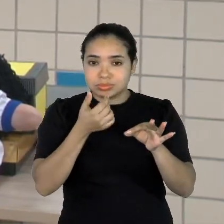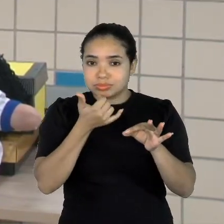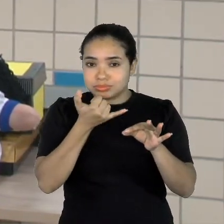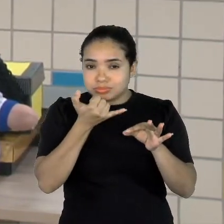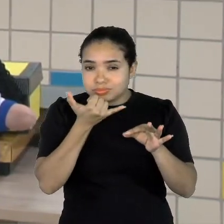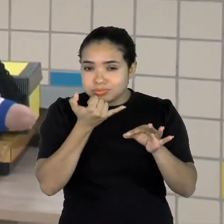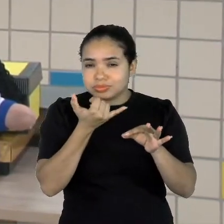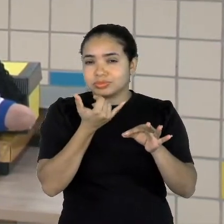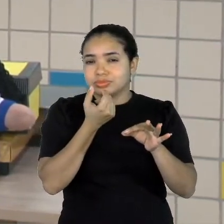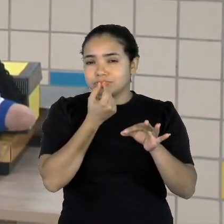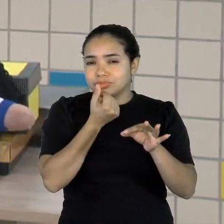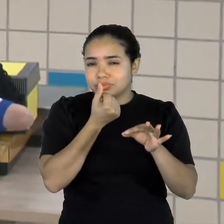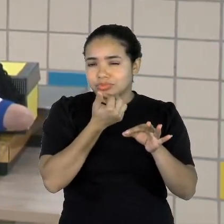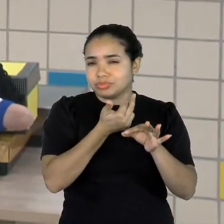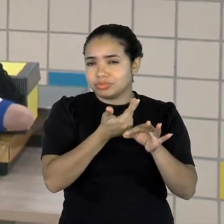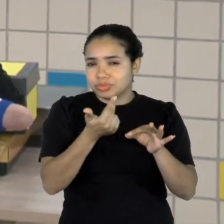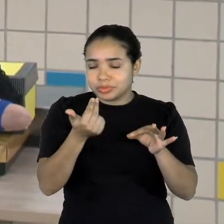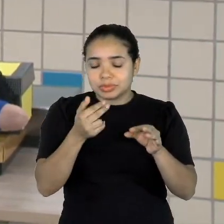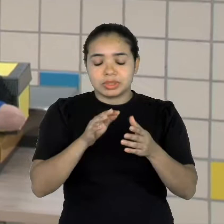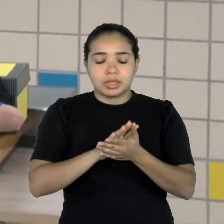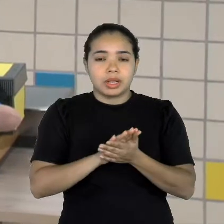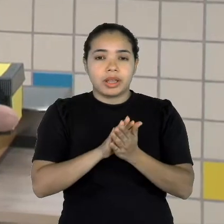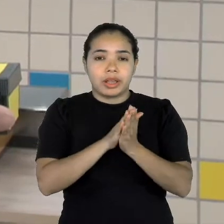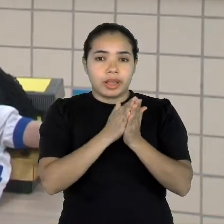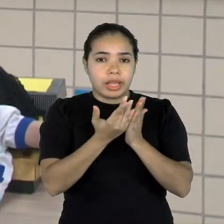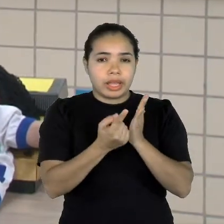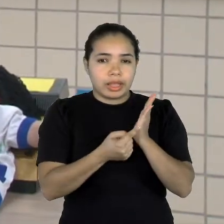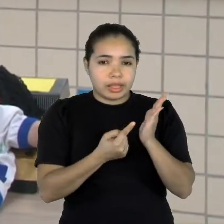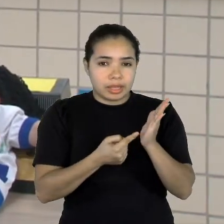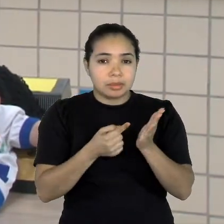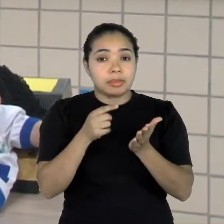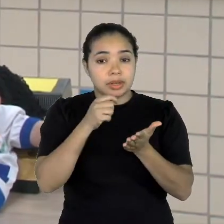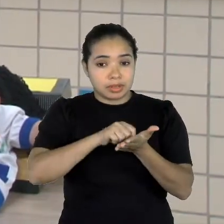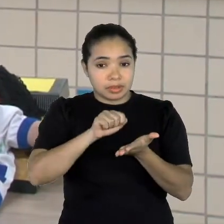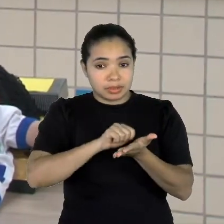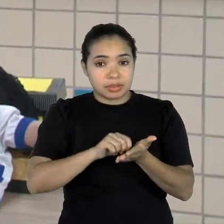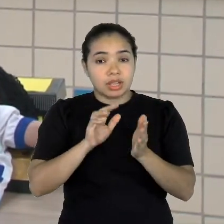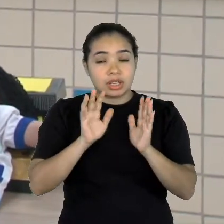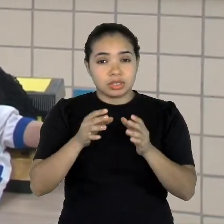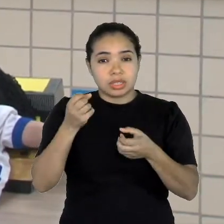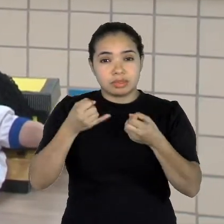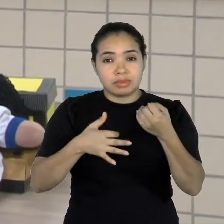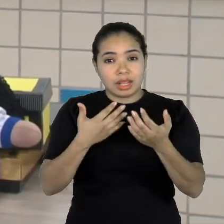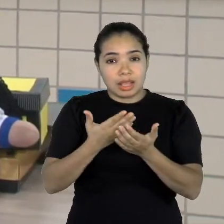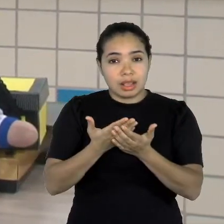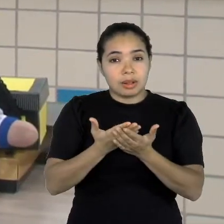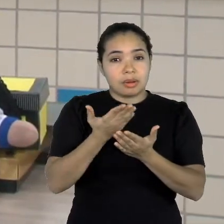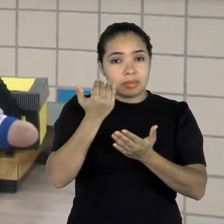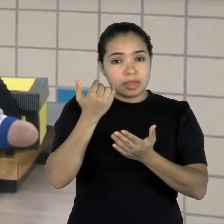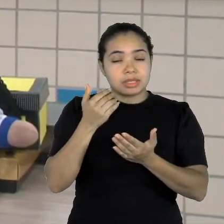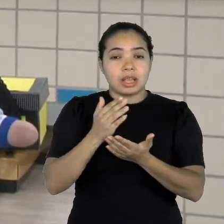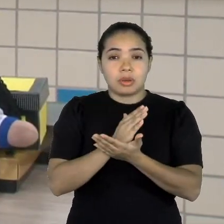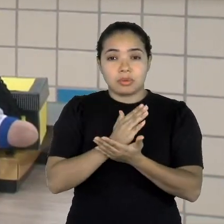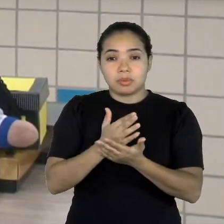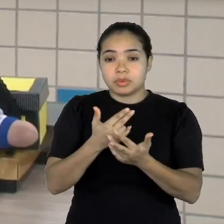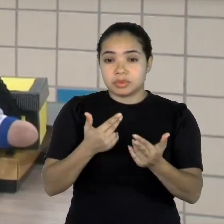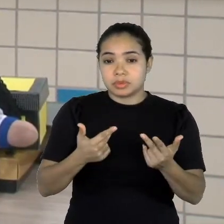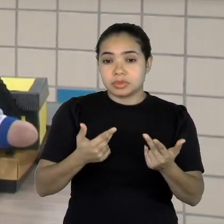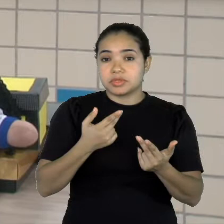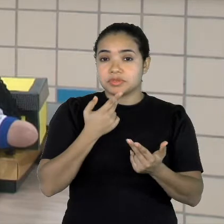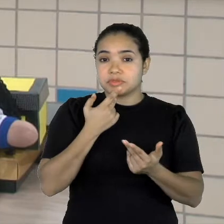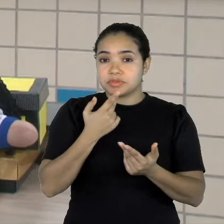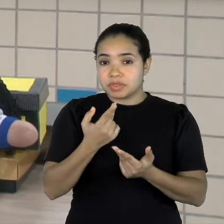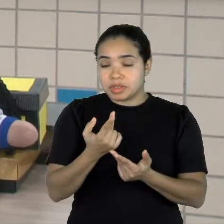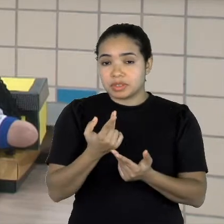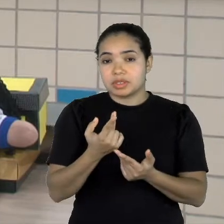aula. Para quê? Para fazer as anotações. Porque, como eu já falei em outras aulas, tem coisas que a gente fala aqui que